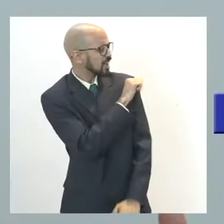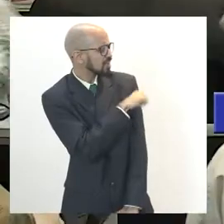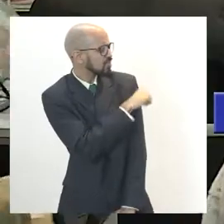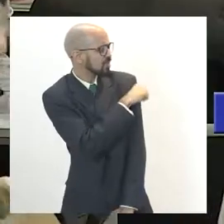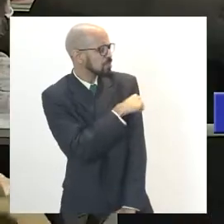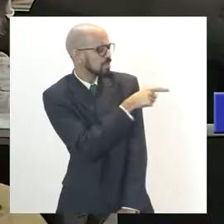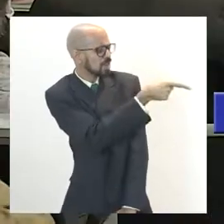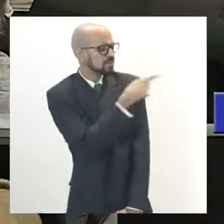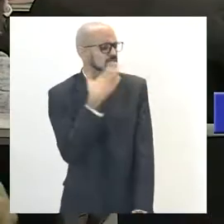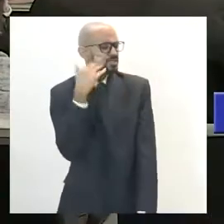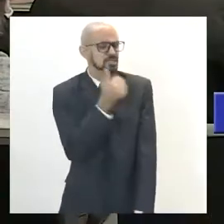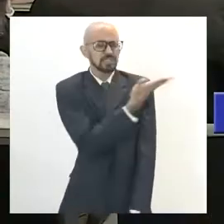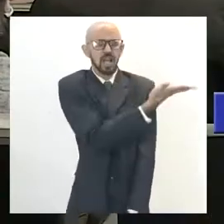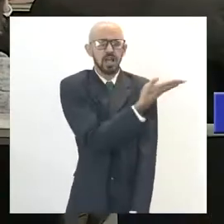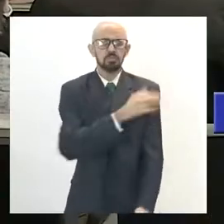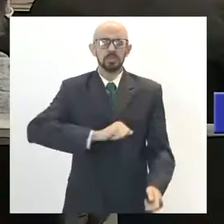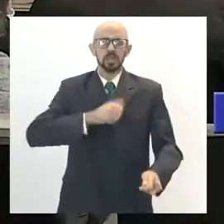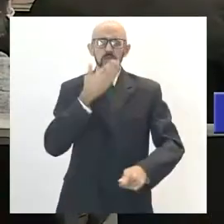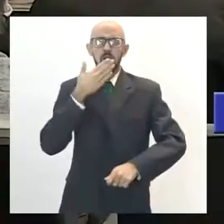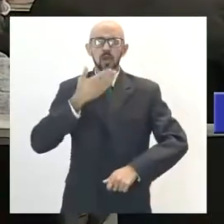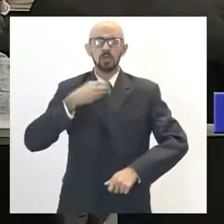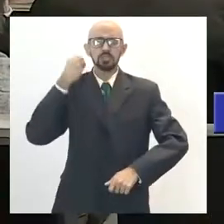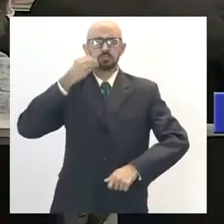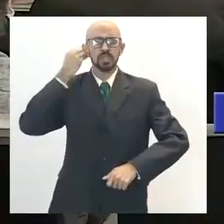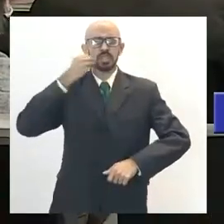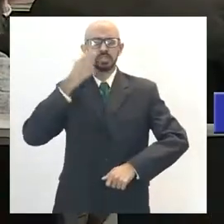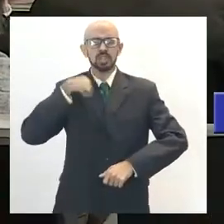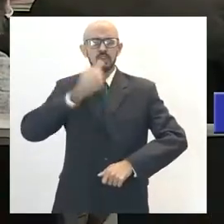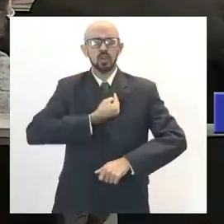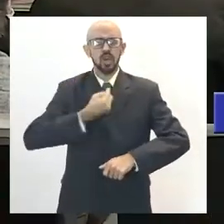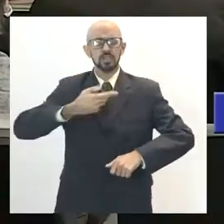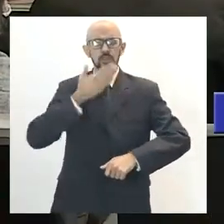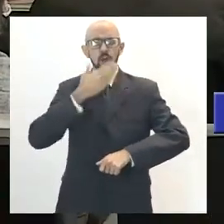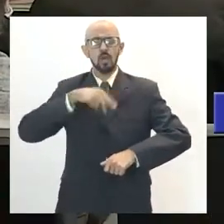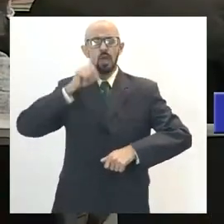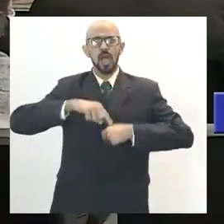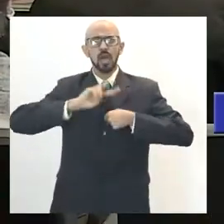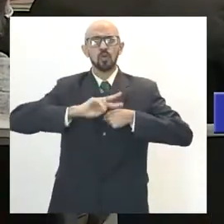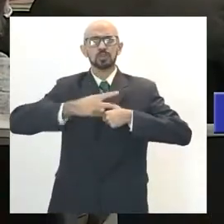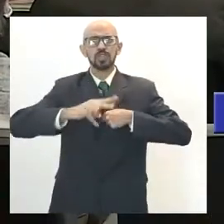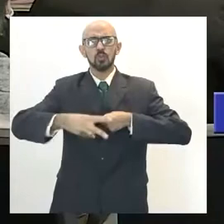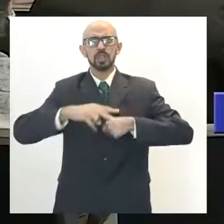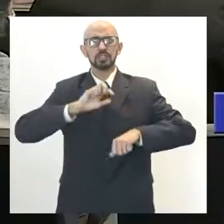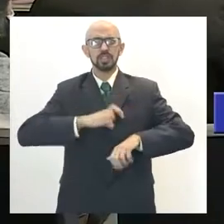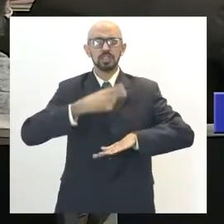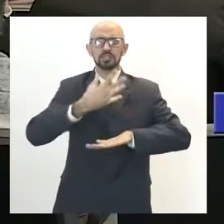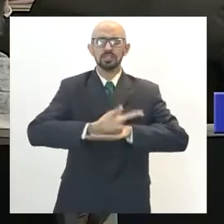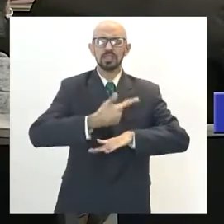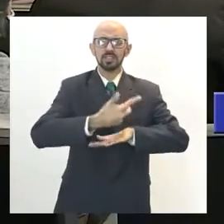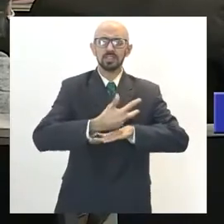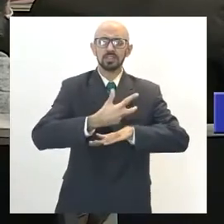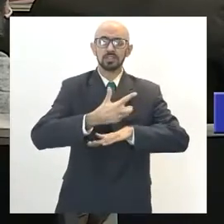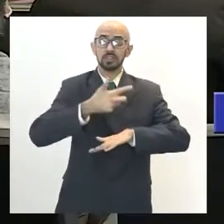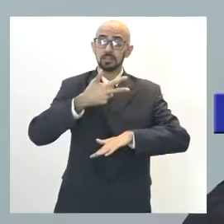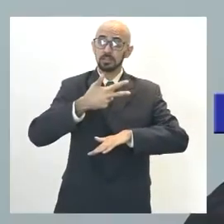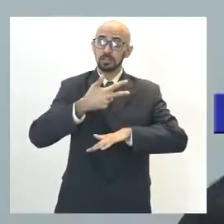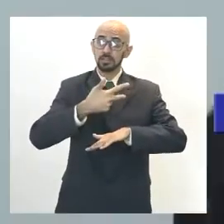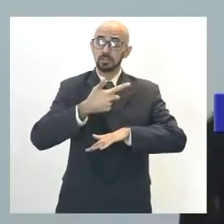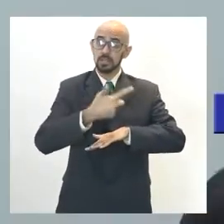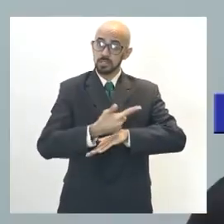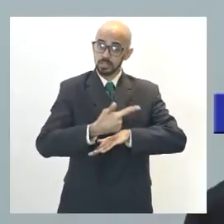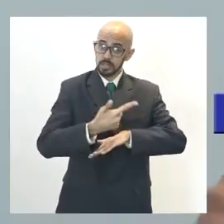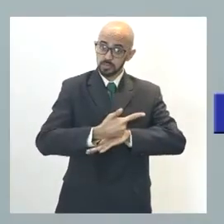melhor colocada para falar sobre isso foi nossos comprar um corolário para o resultado das terceirizações né É